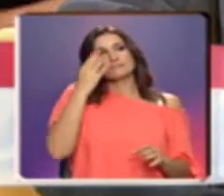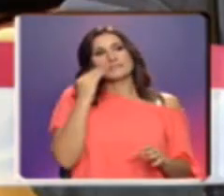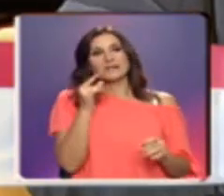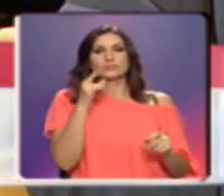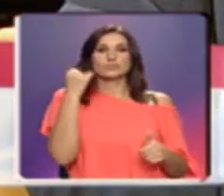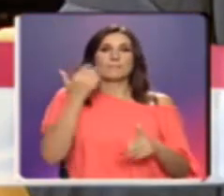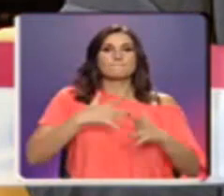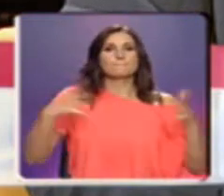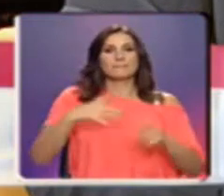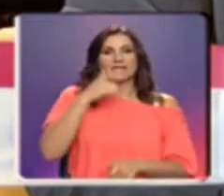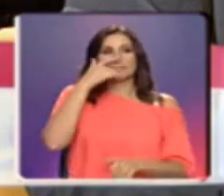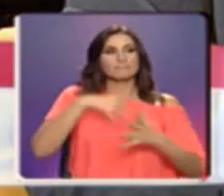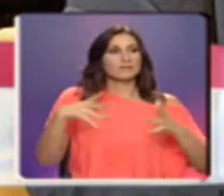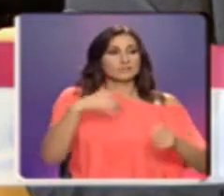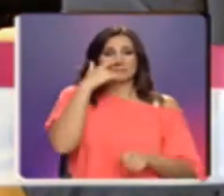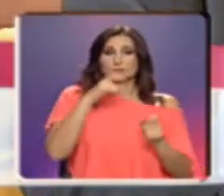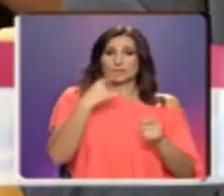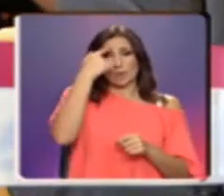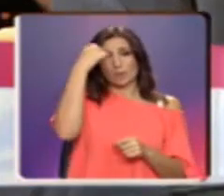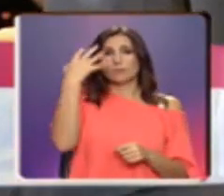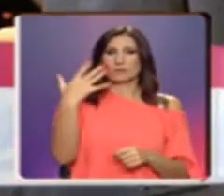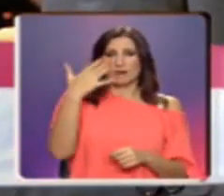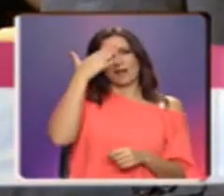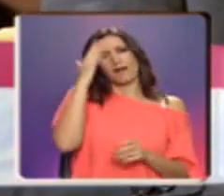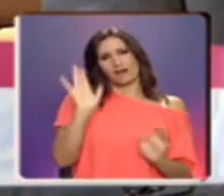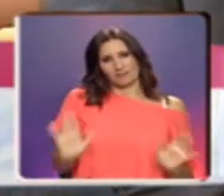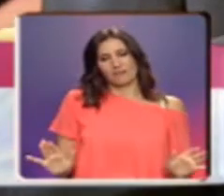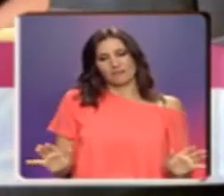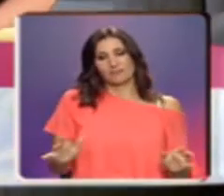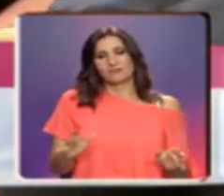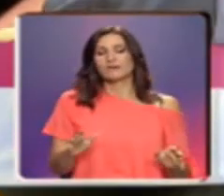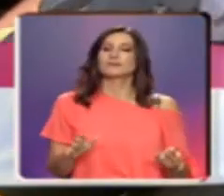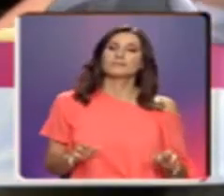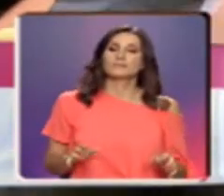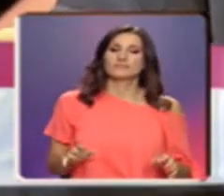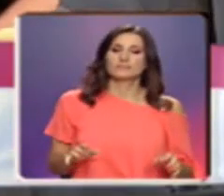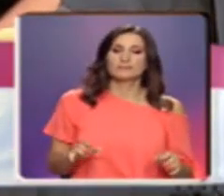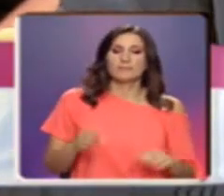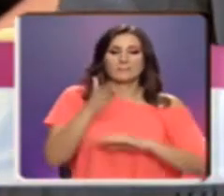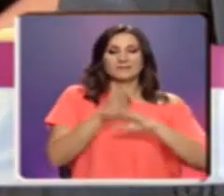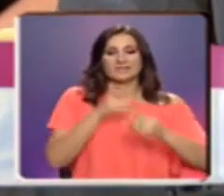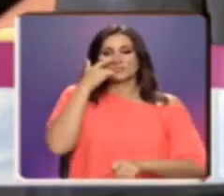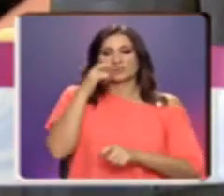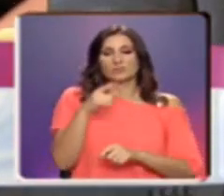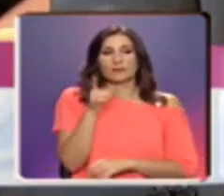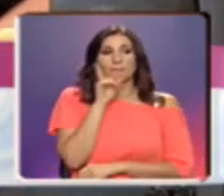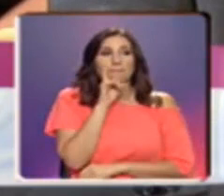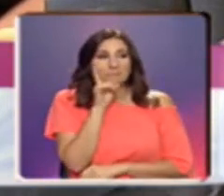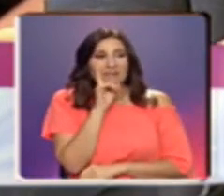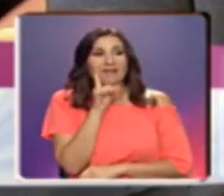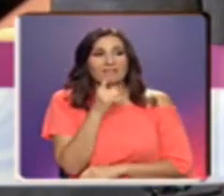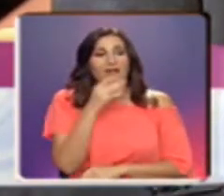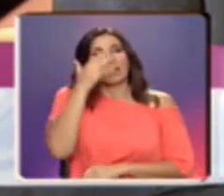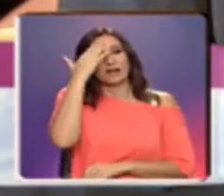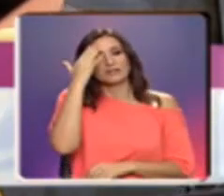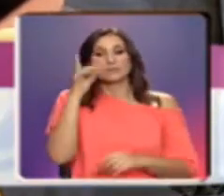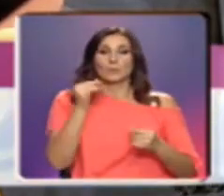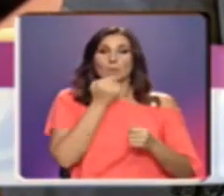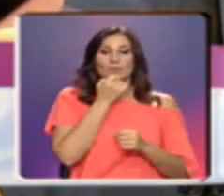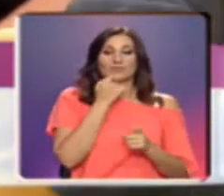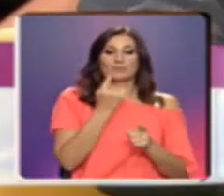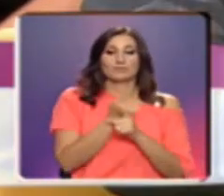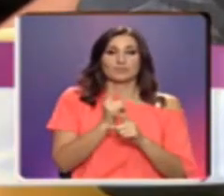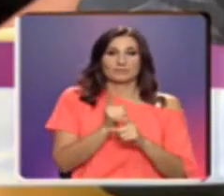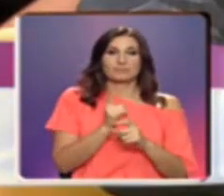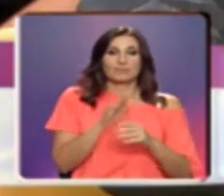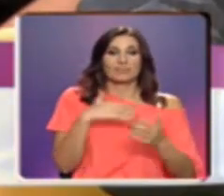pessoas não compreendeu, acho que mais de metade das pessoas achou piada, acho que eu fiquei contente porque